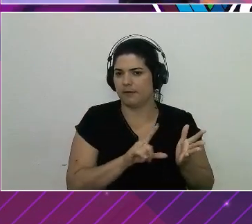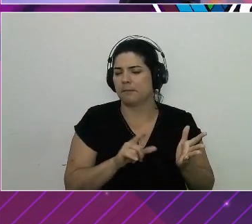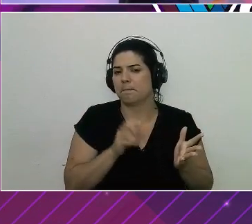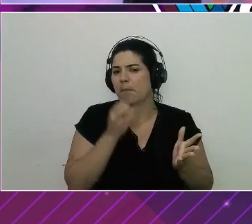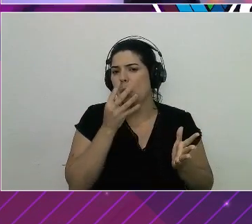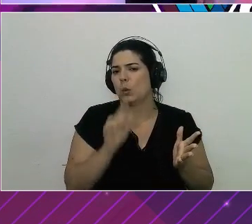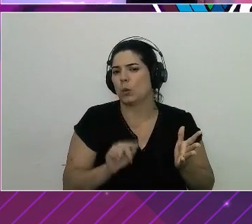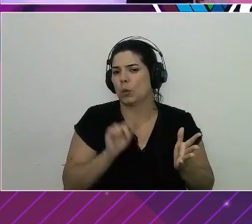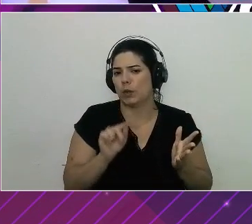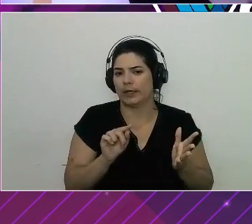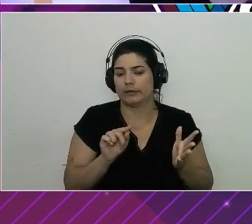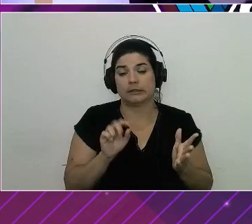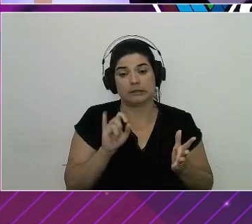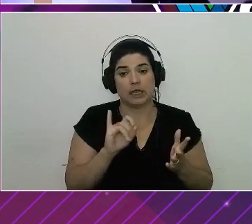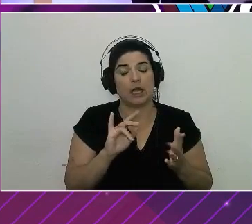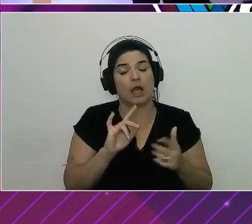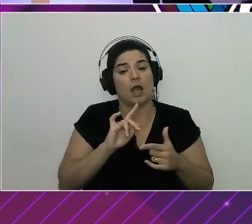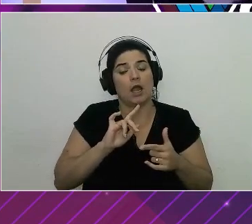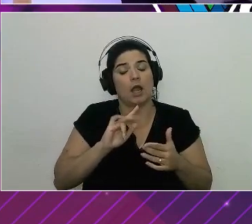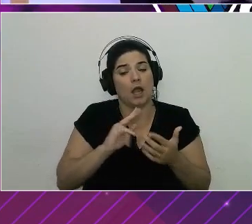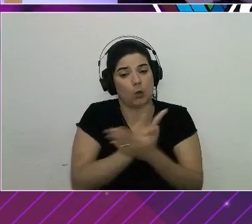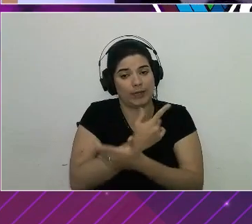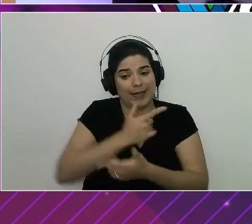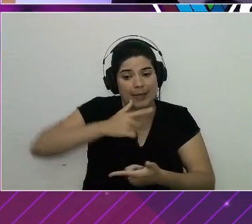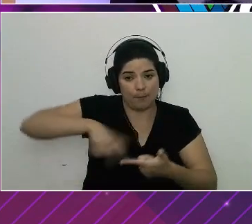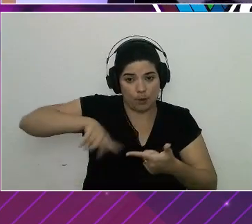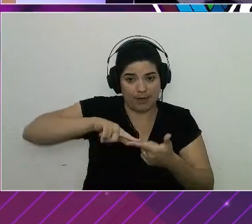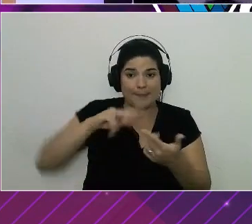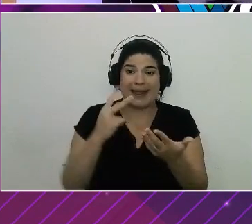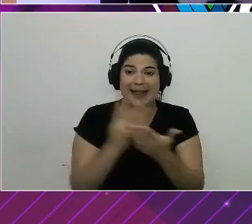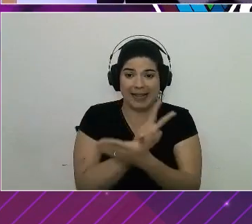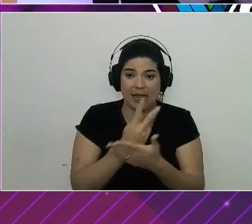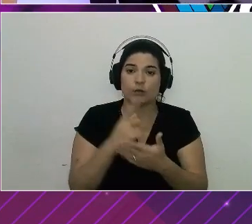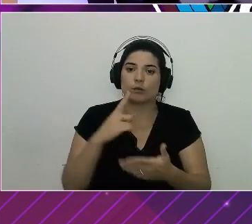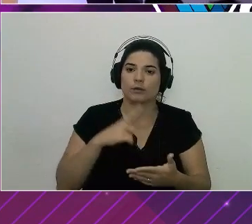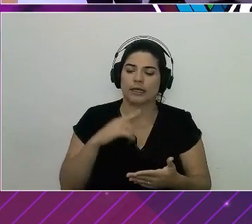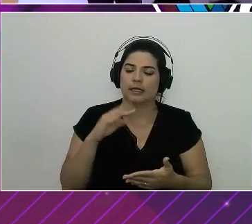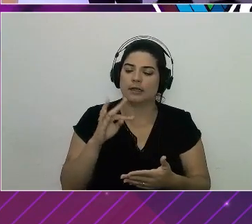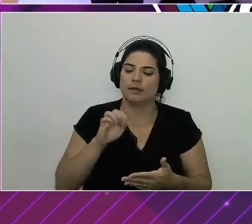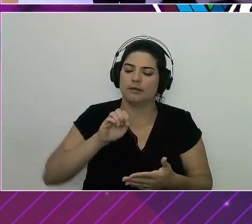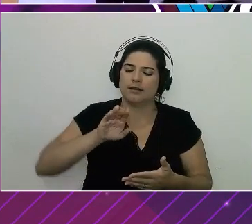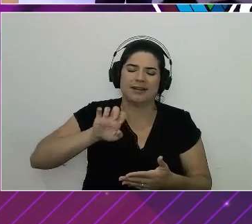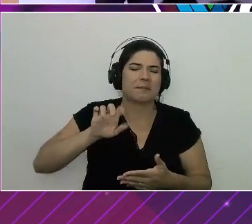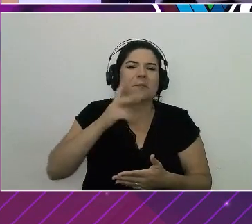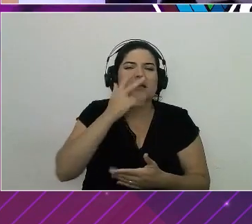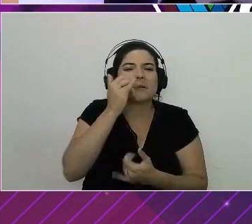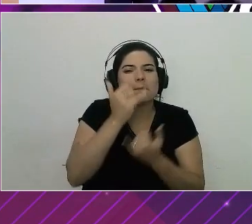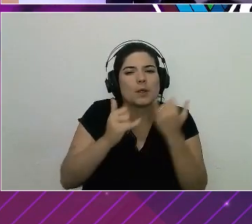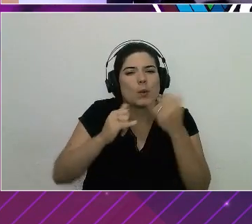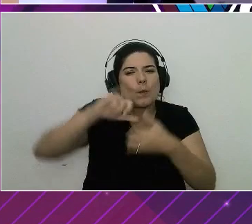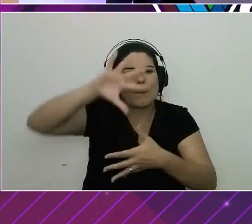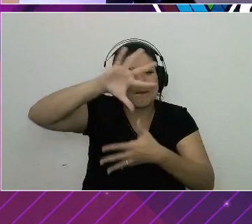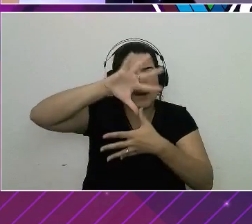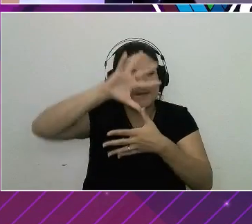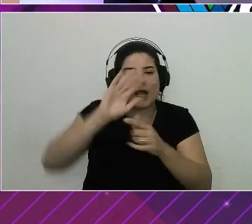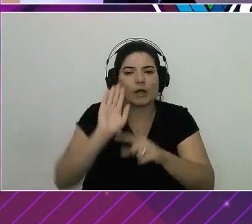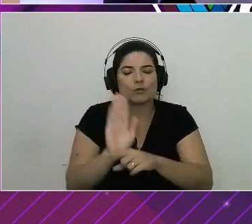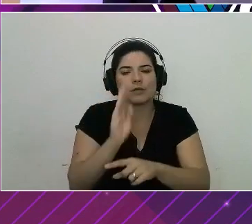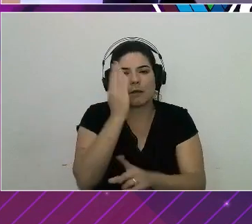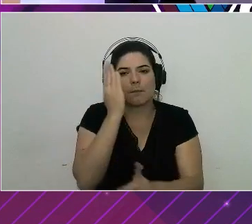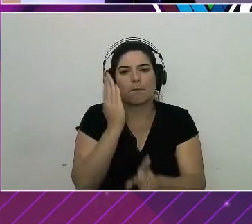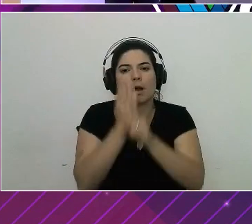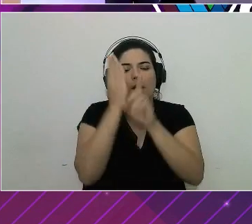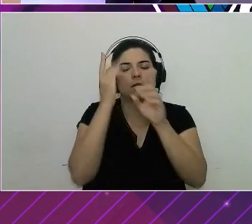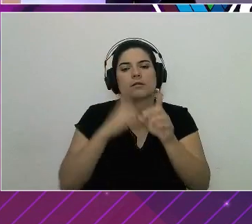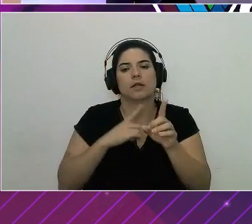caso de erro, você tem um trace. O trace é um mapa de operações que rolaram na sua aplicação. Então, significa que se o